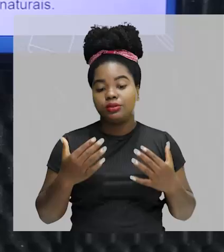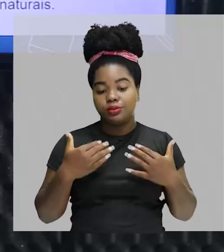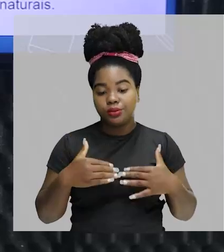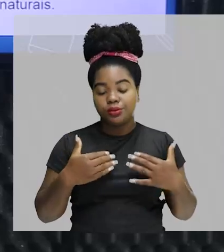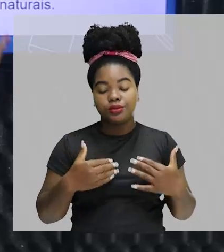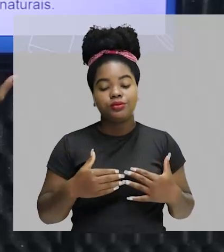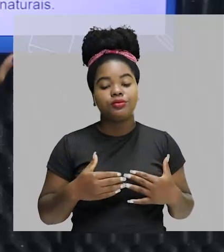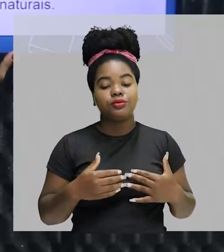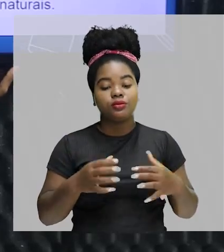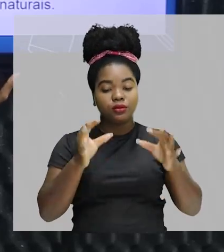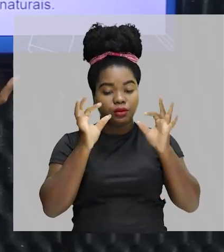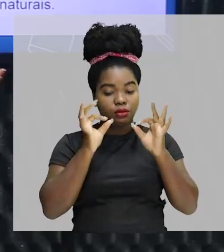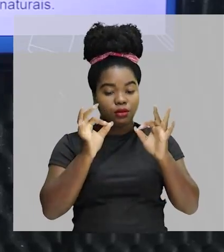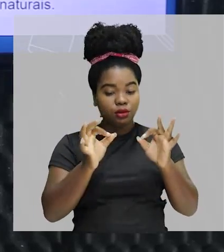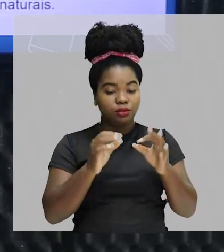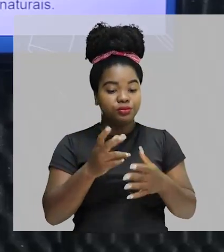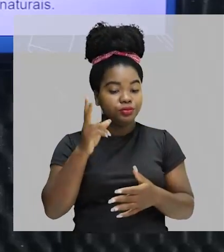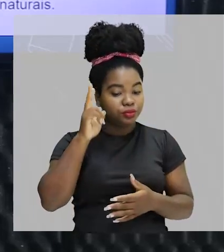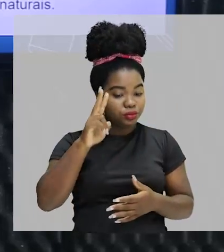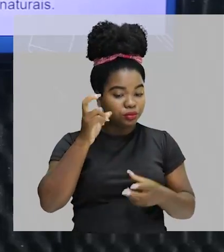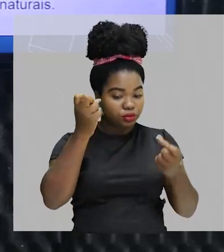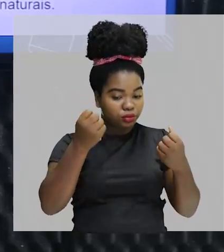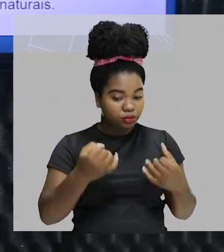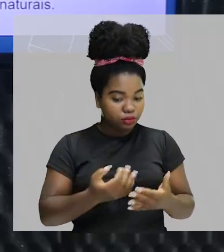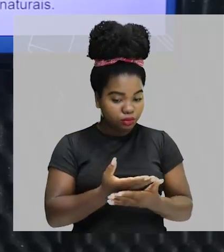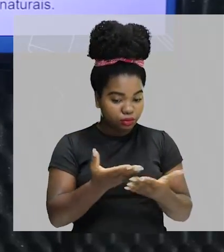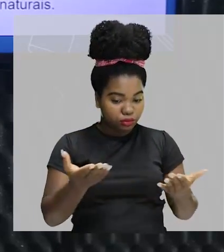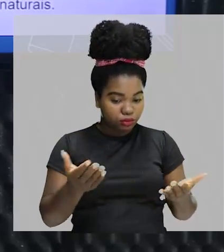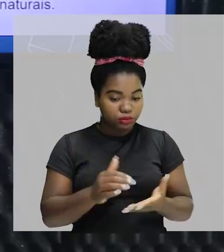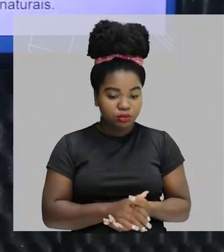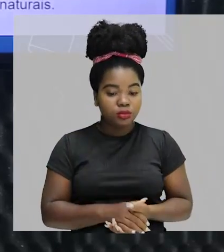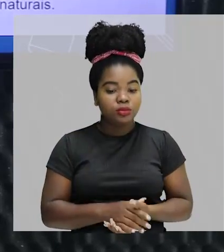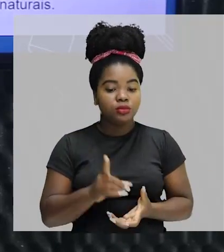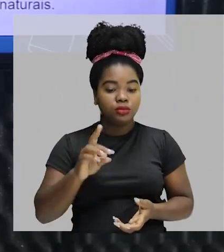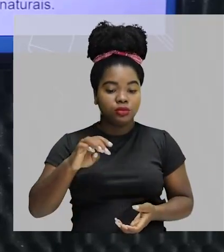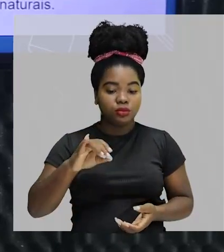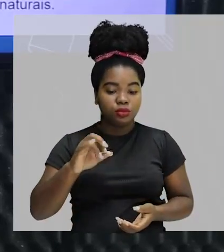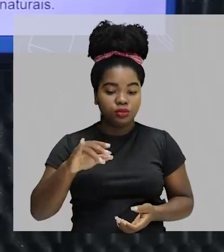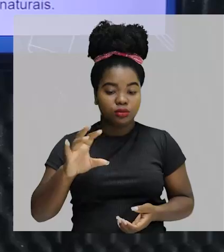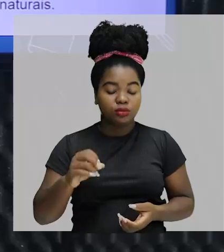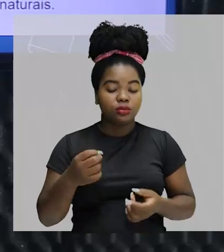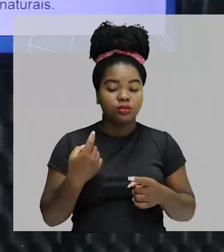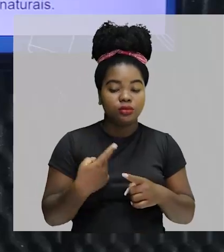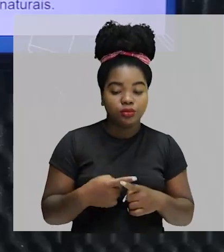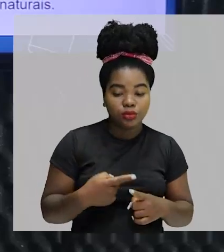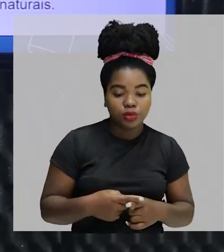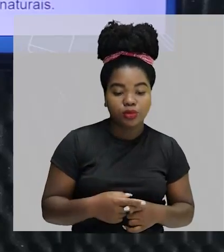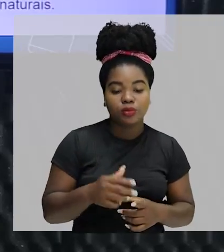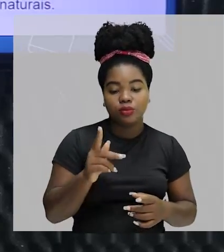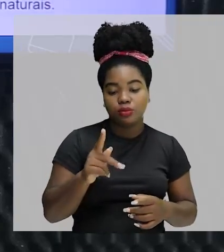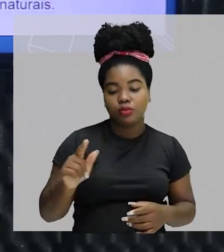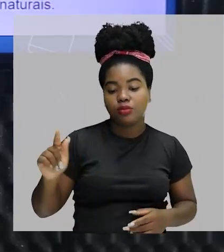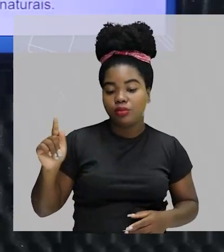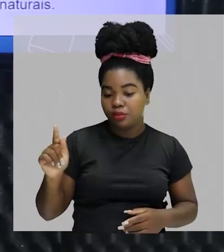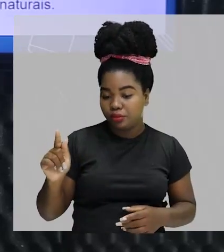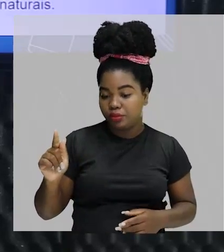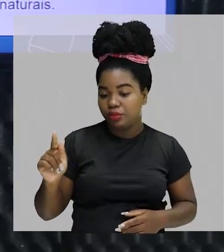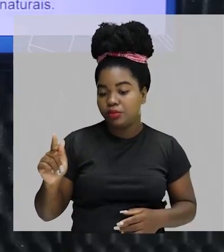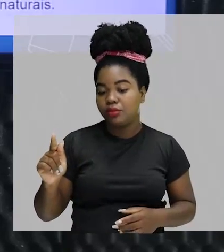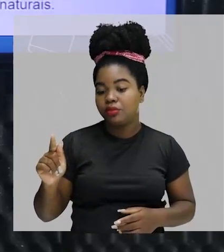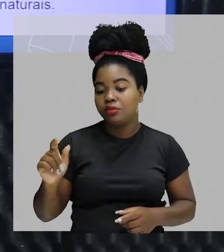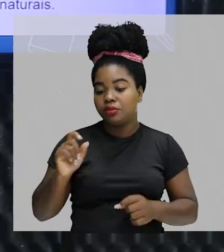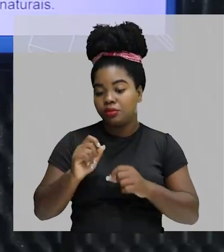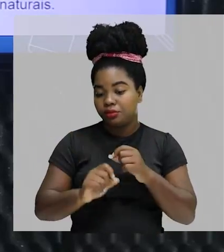lembra aquela restrição que a gente mencionou ainda há pouco, em relação ao domínio, justamente porque, quando a gente fala de PG, o domínio